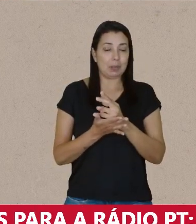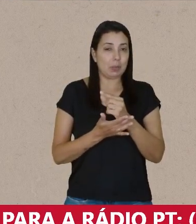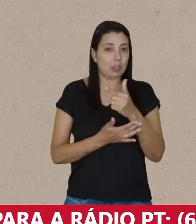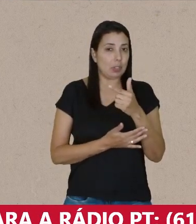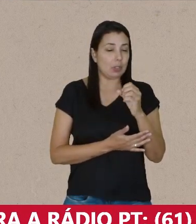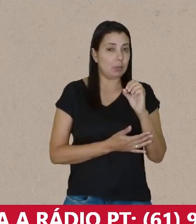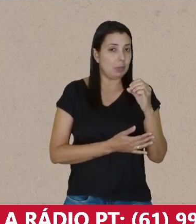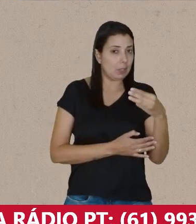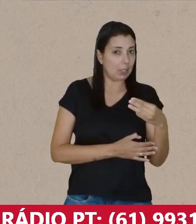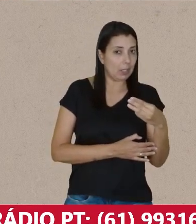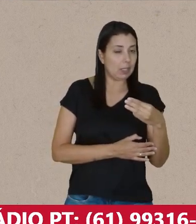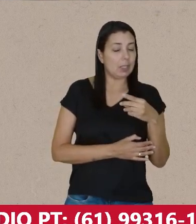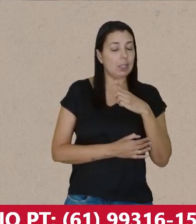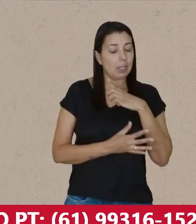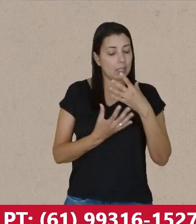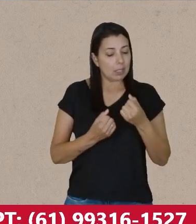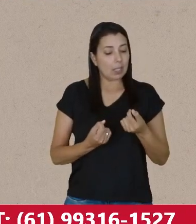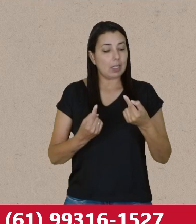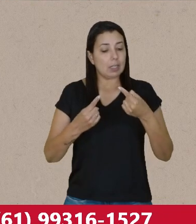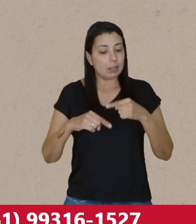Então nós vamos enfrentar desafios